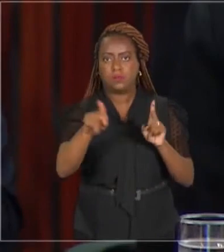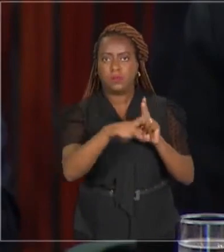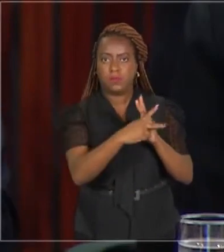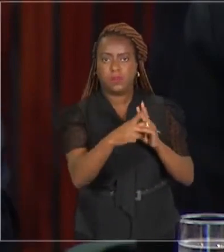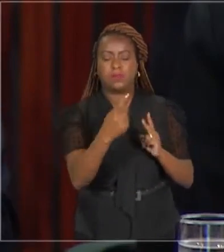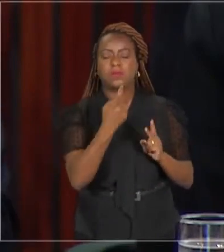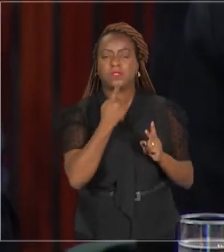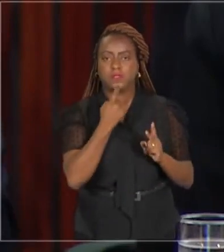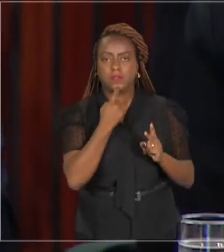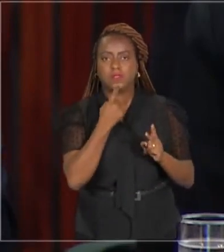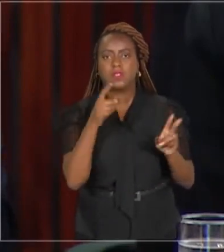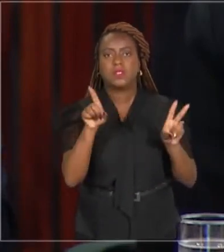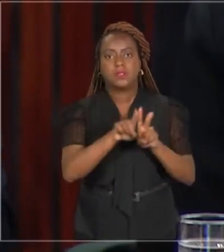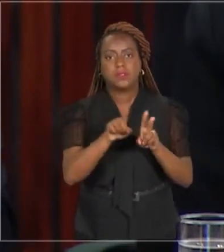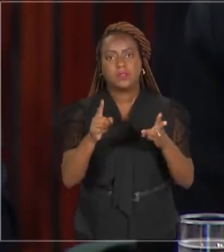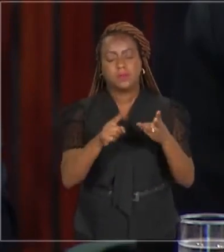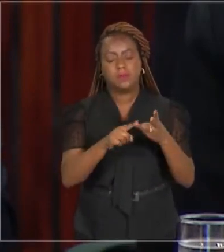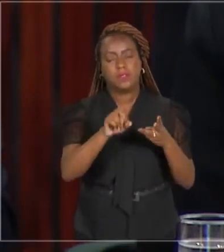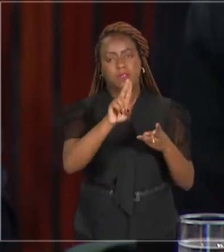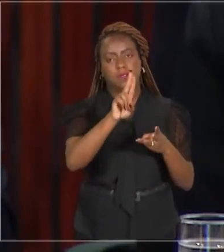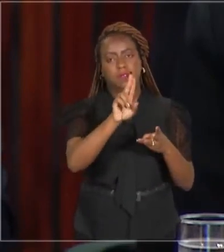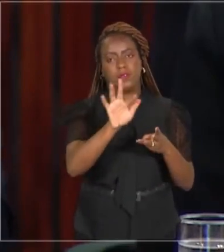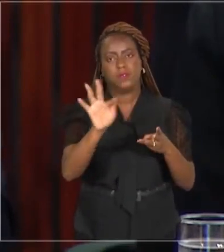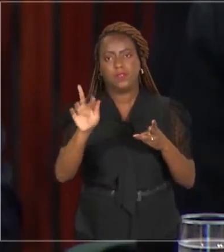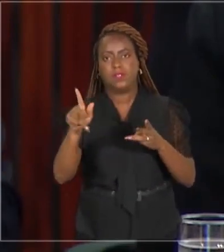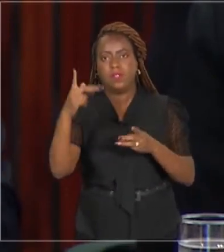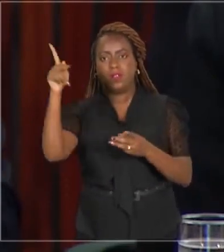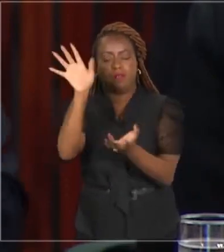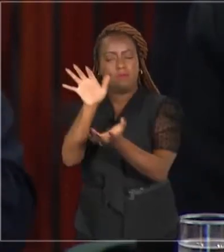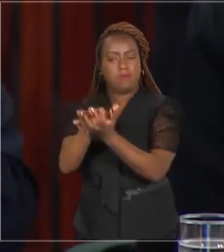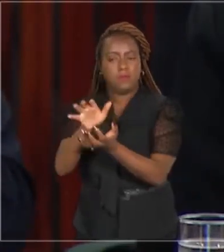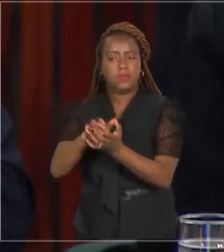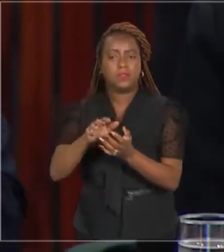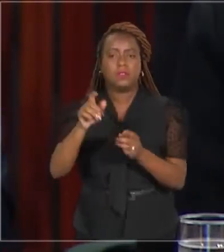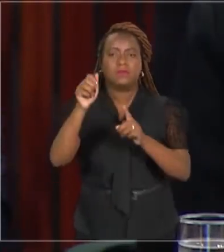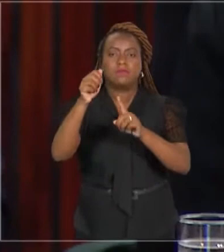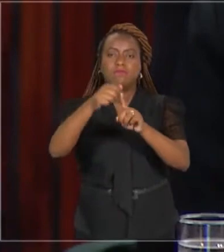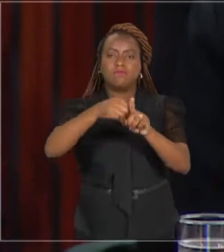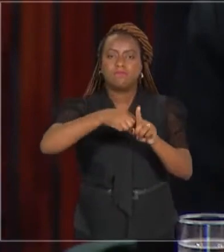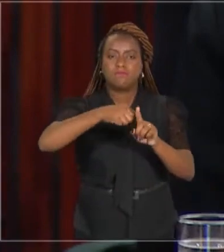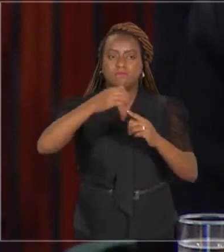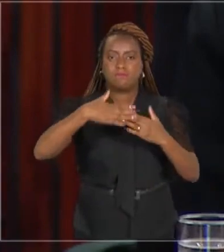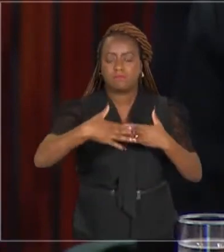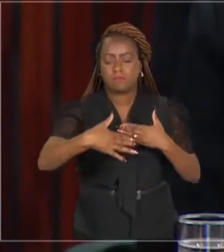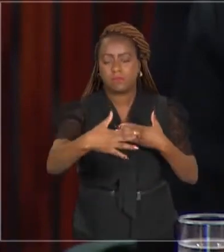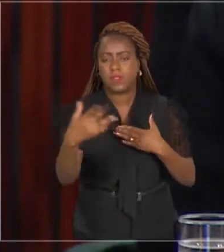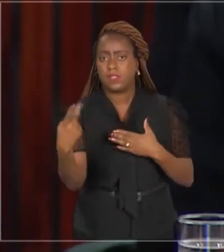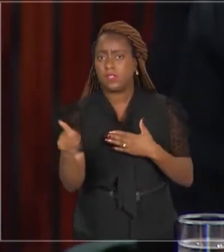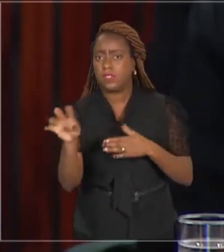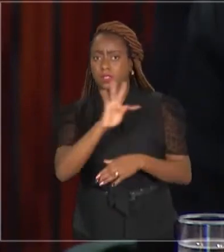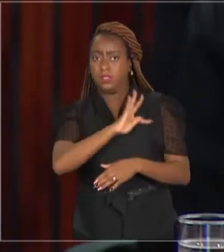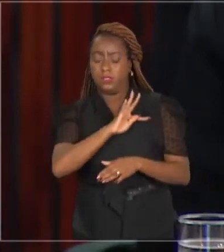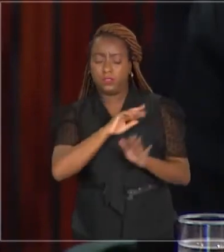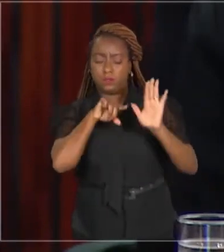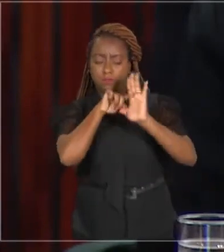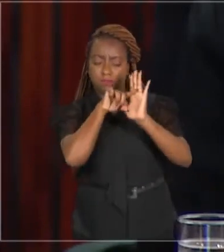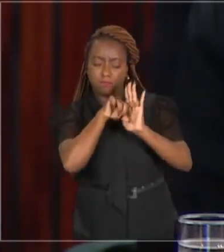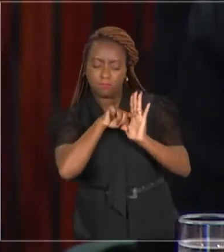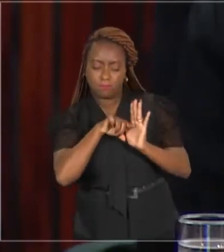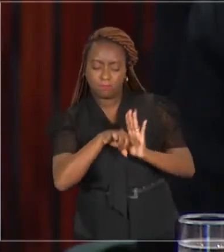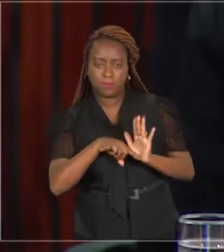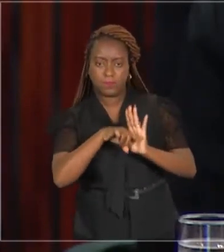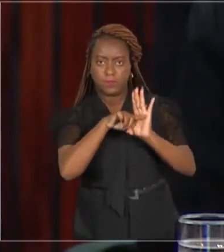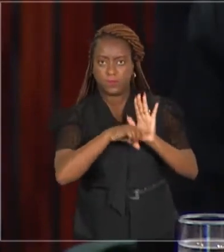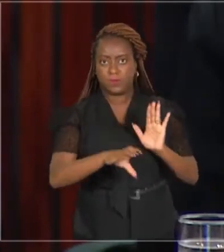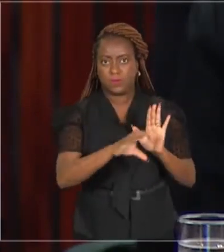e a Universidade Federal é de Pernambuco que durante meses os seus técnicos analisaram é